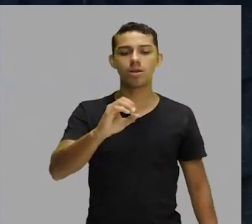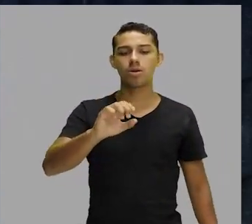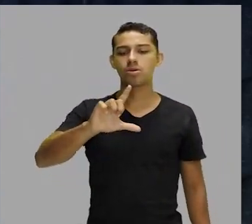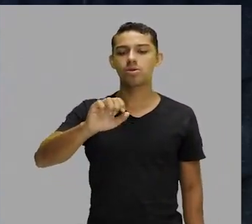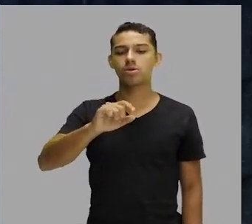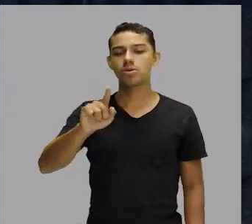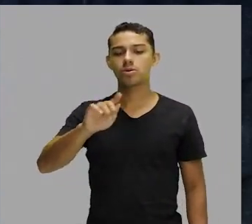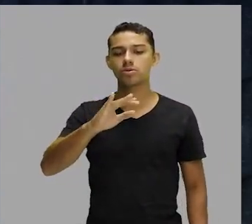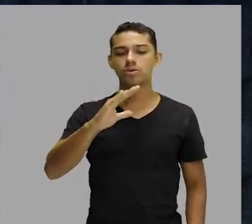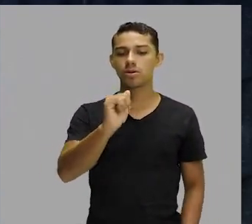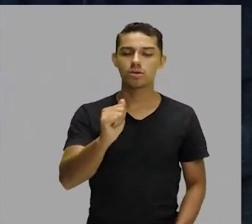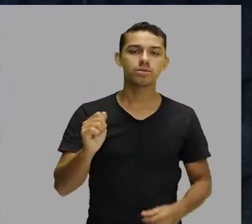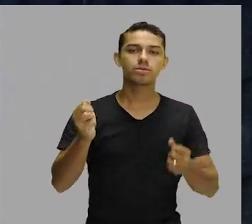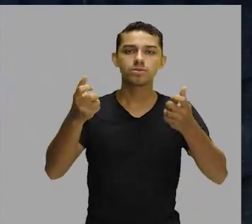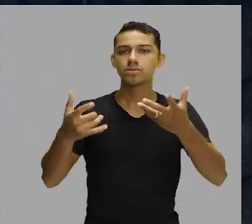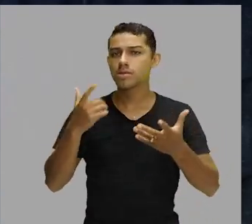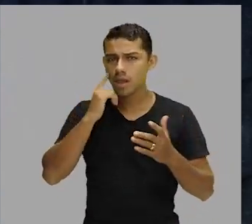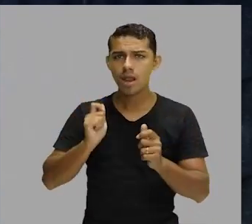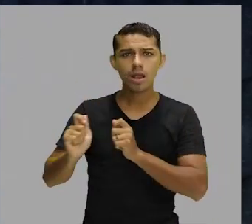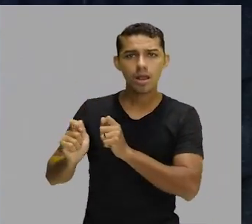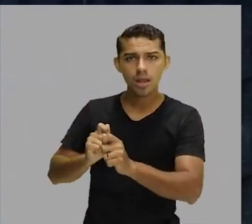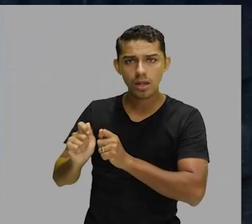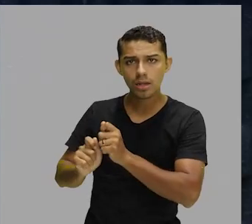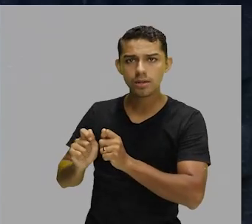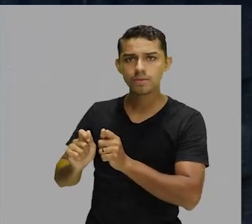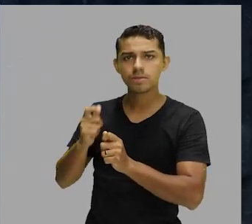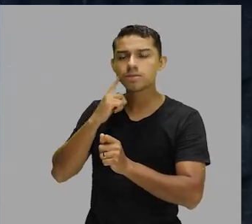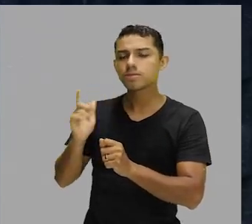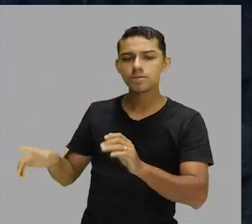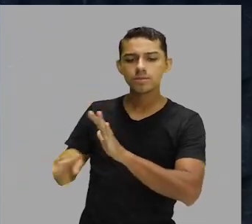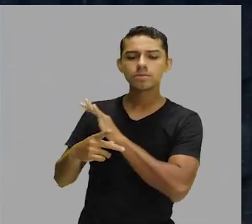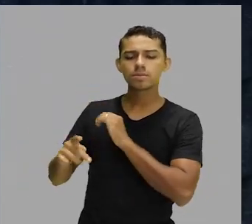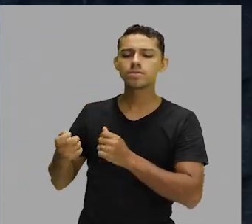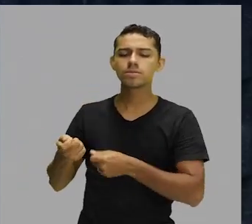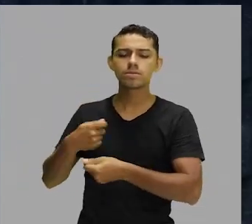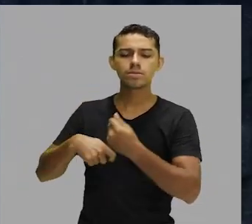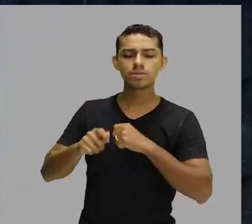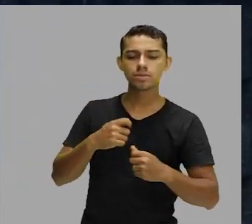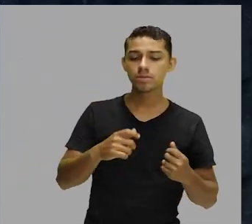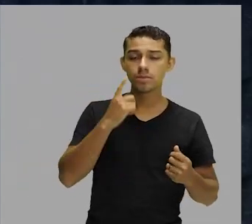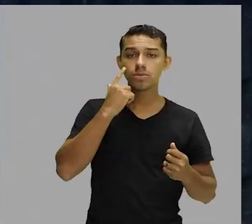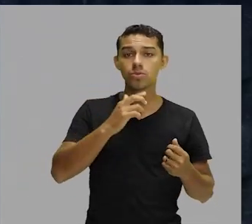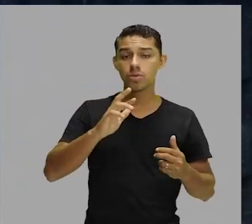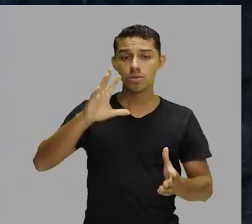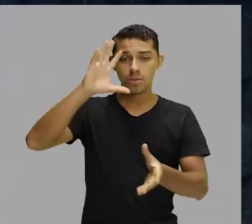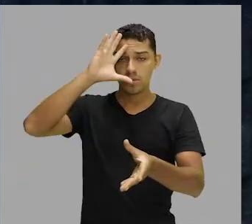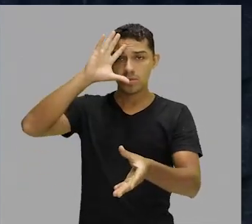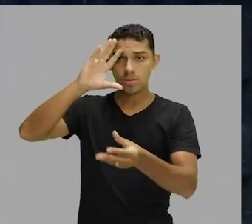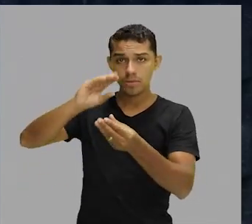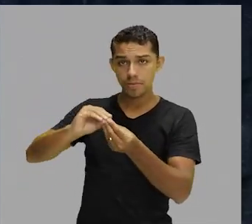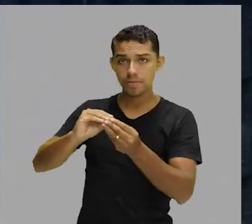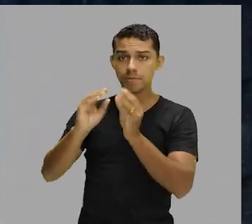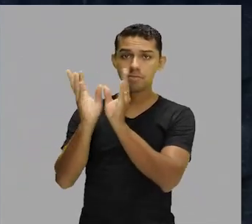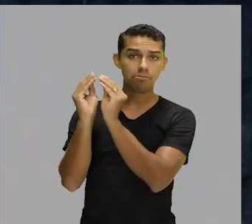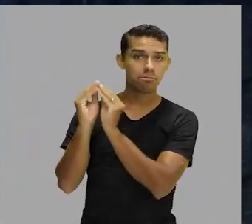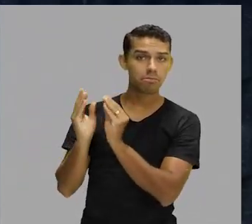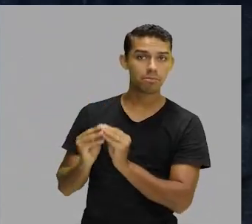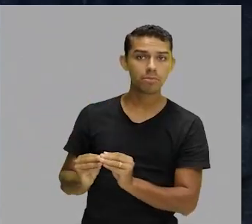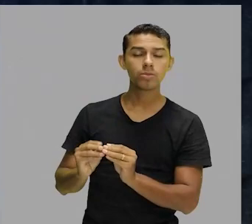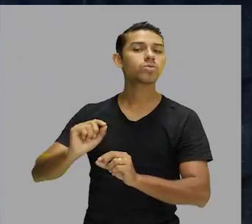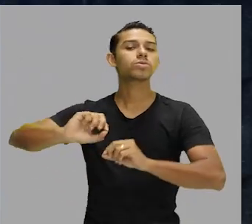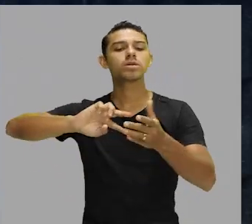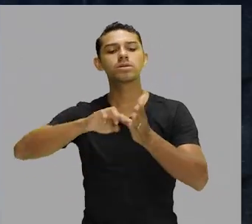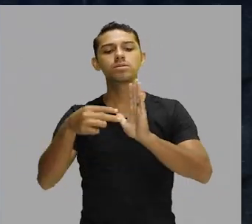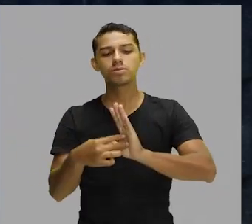teórica dele, mas nós vamos ter aqui uma breve revisão do que são as chamadas pirâmides ecológicas.